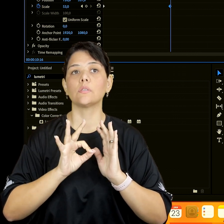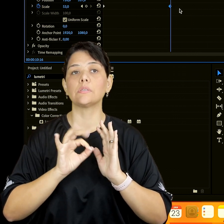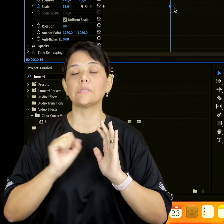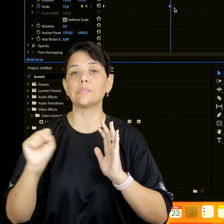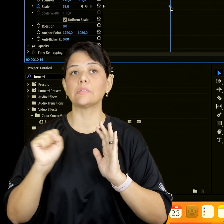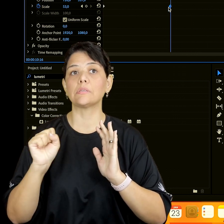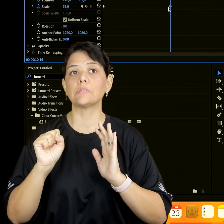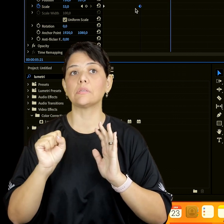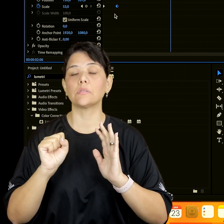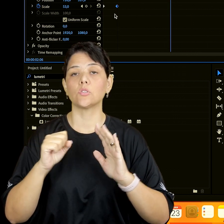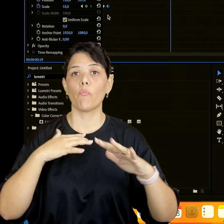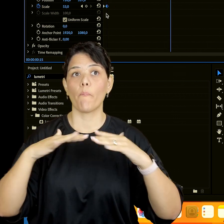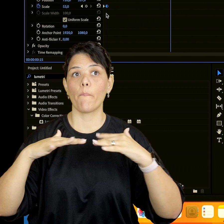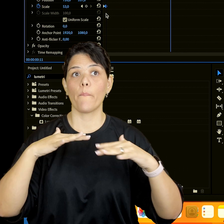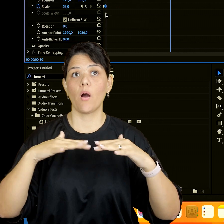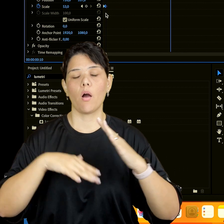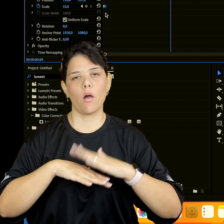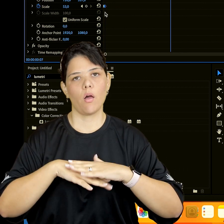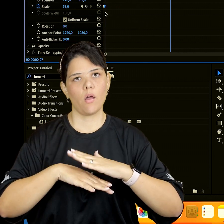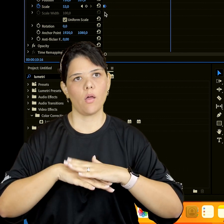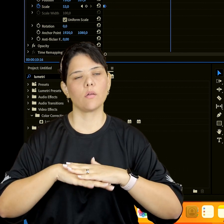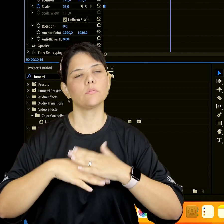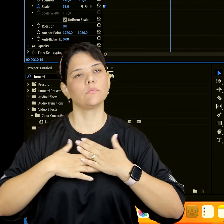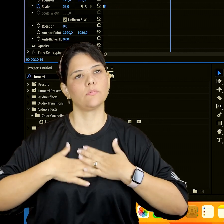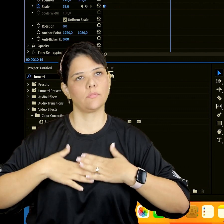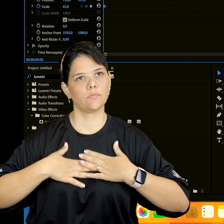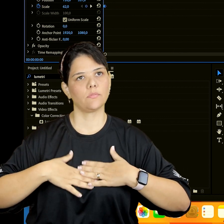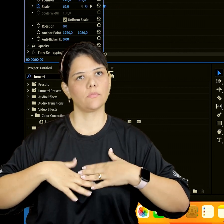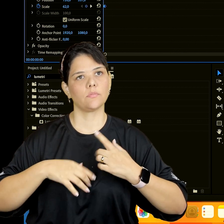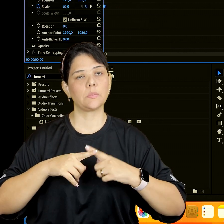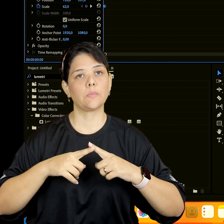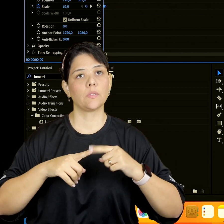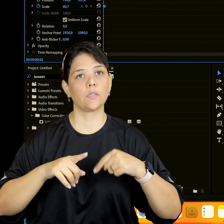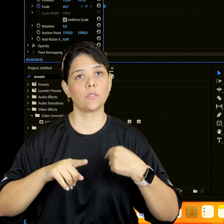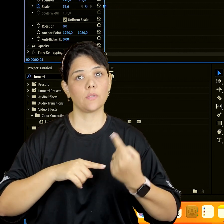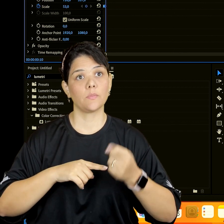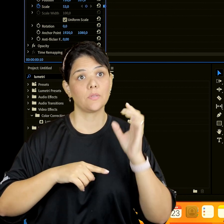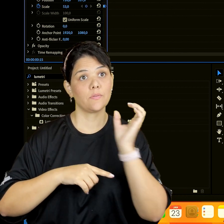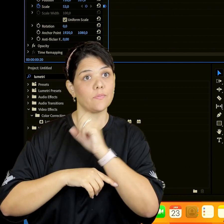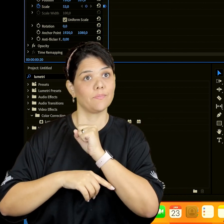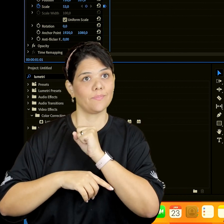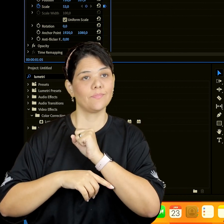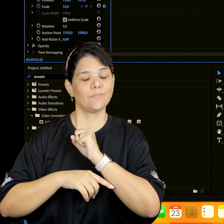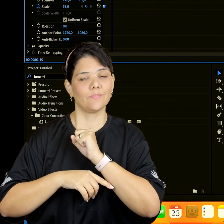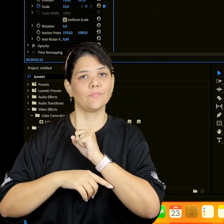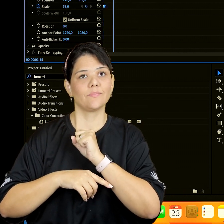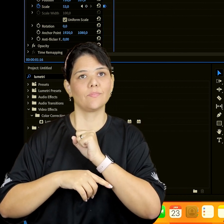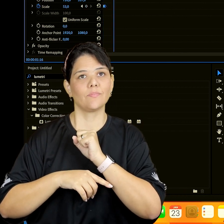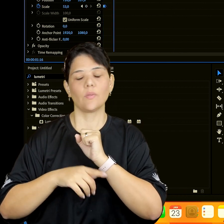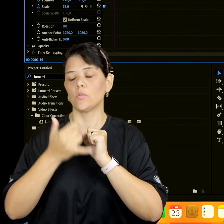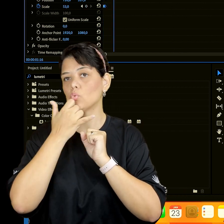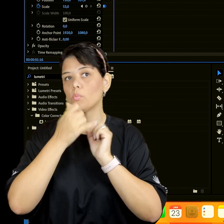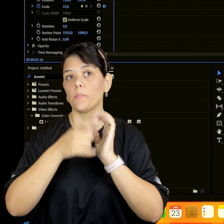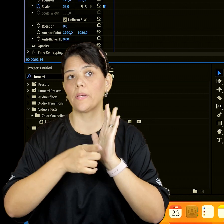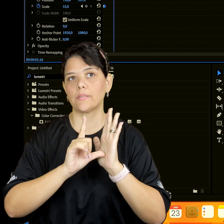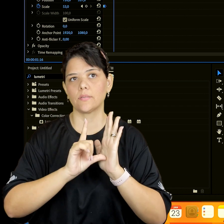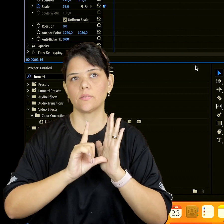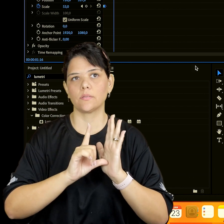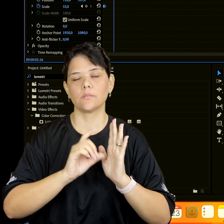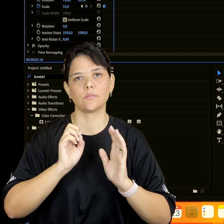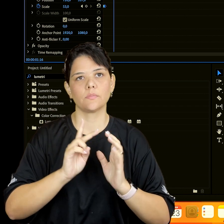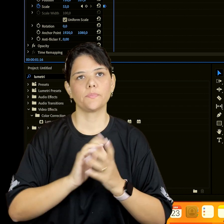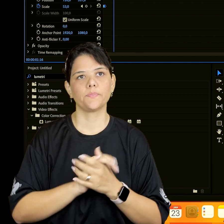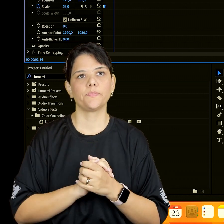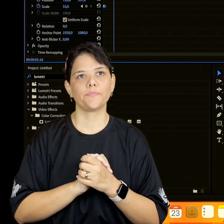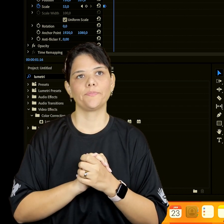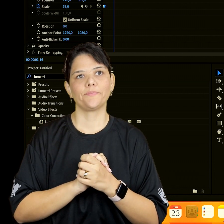bem mais tranquilo do que ele estava aqui. Aqui ele estava muito rápido. Beleza?